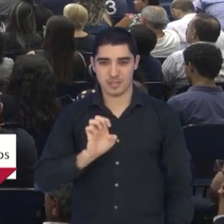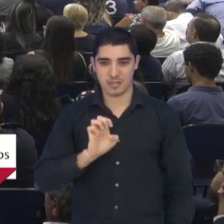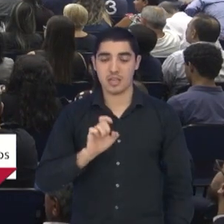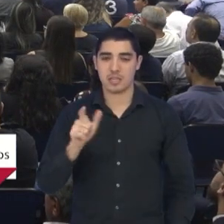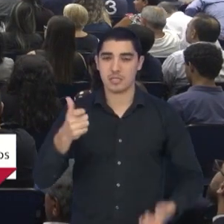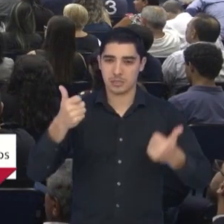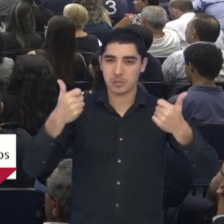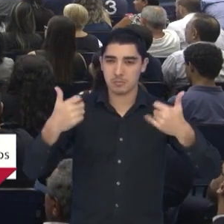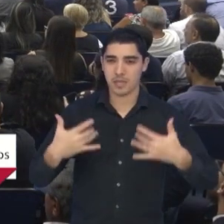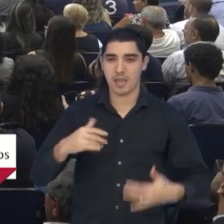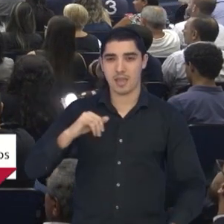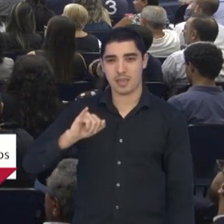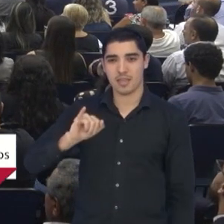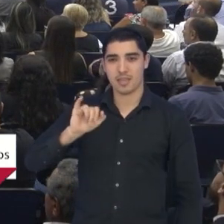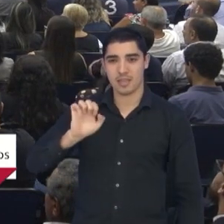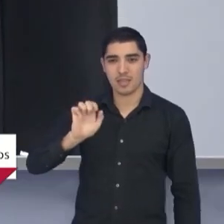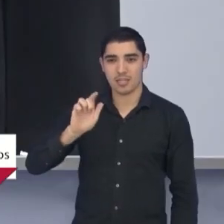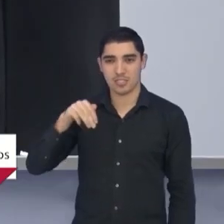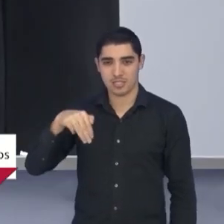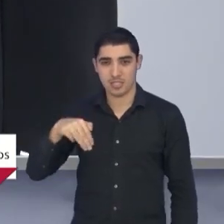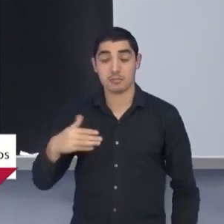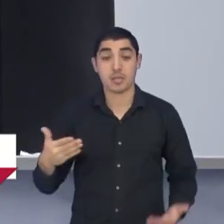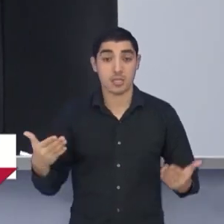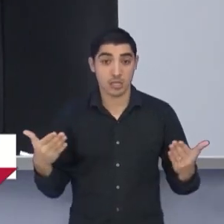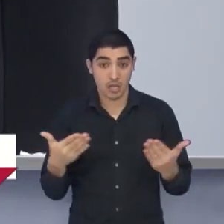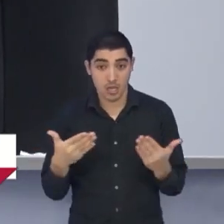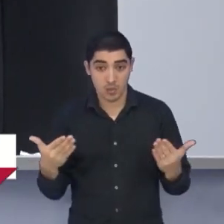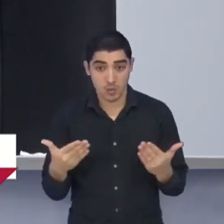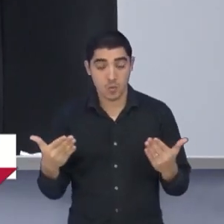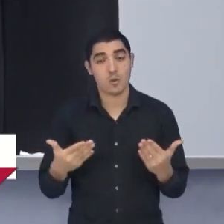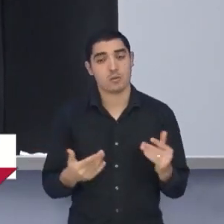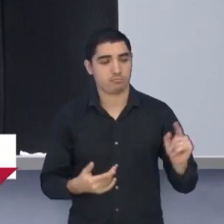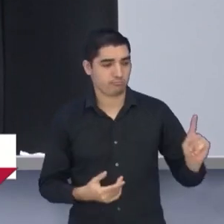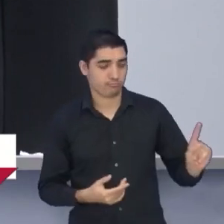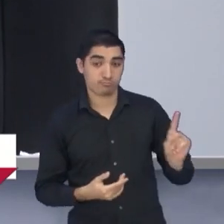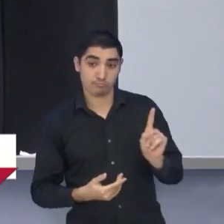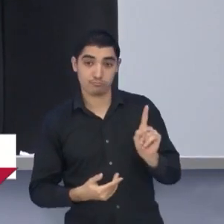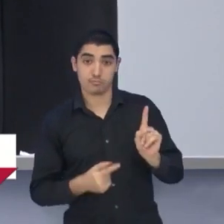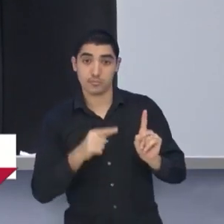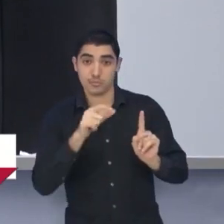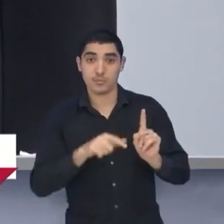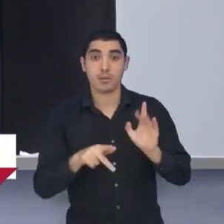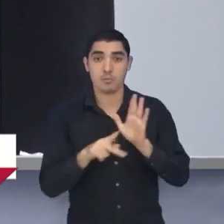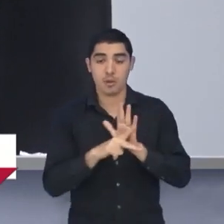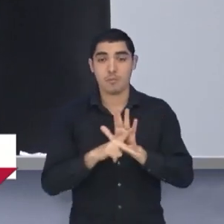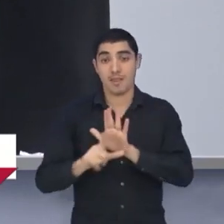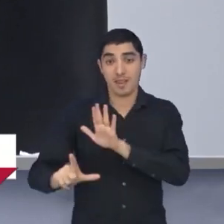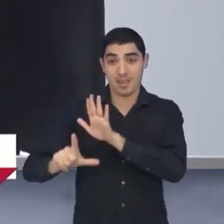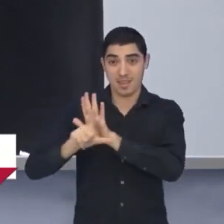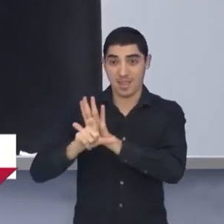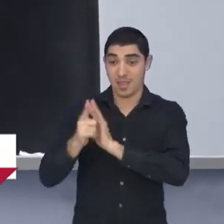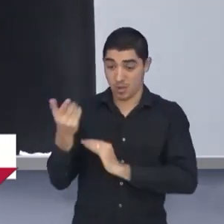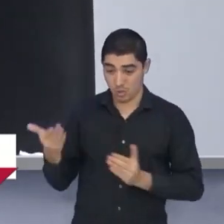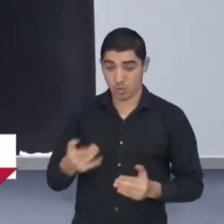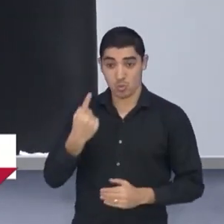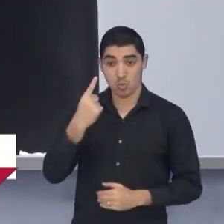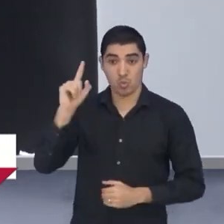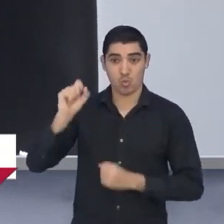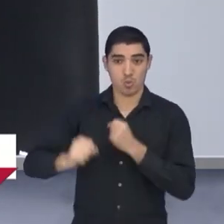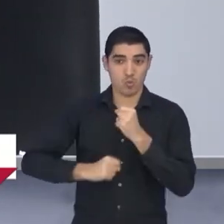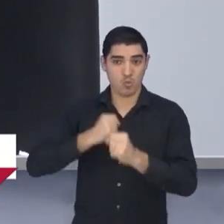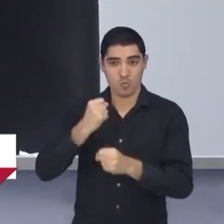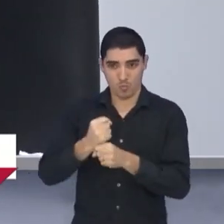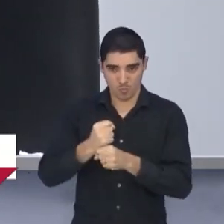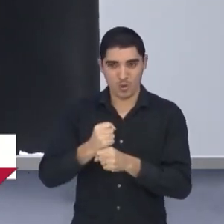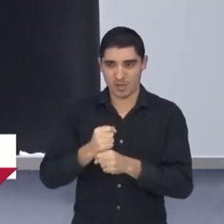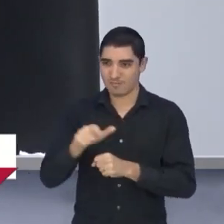IGM e para falar sobre as vedações impostas por lei no último ano de Mandato dos prefeitos nós teremos